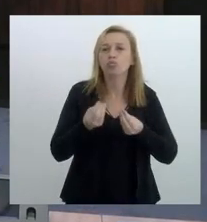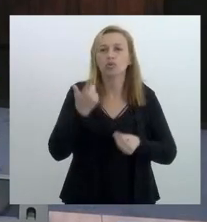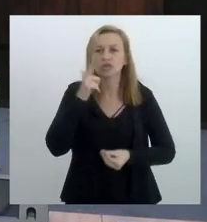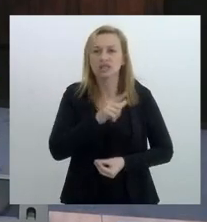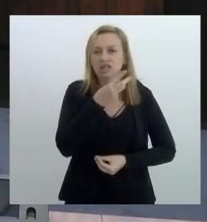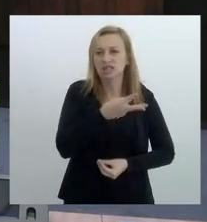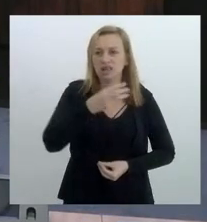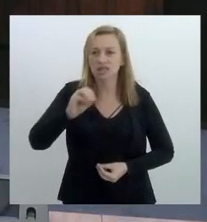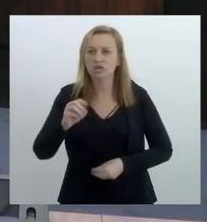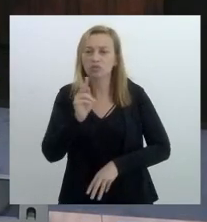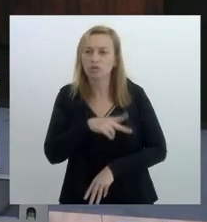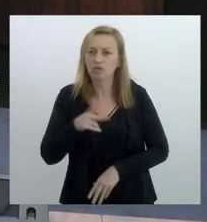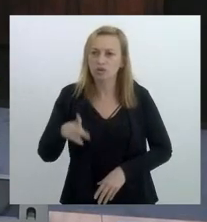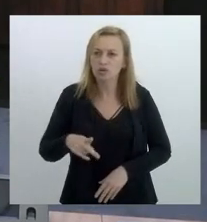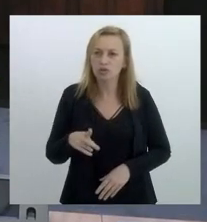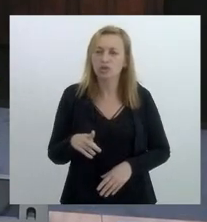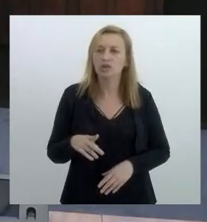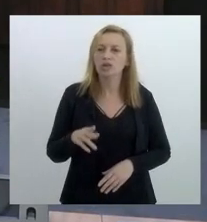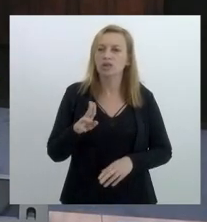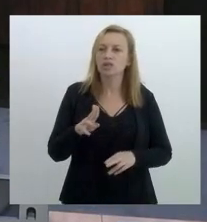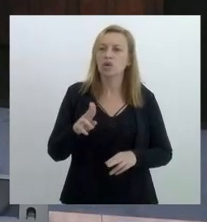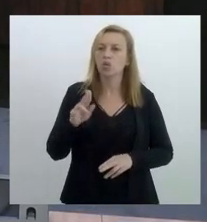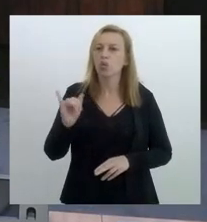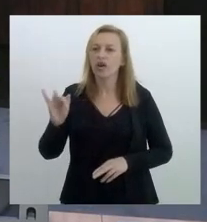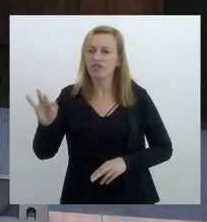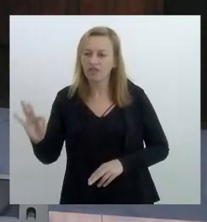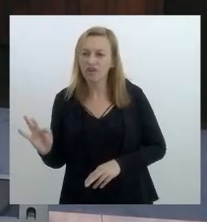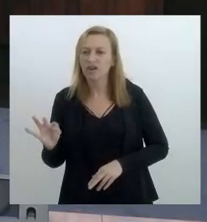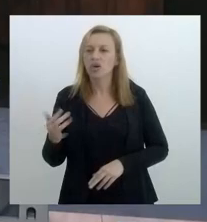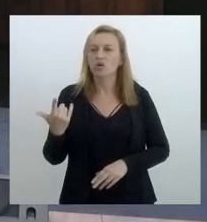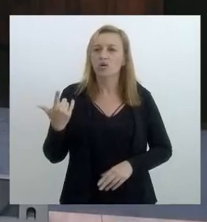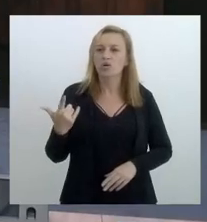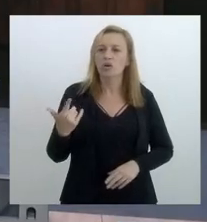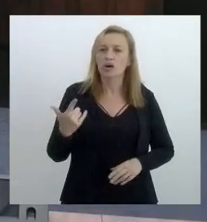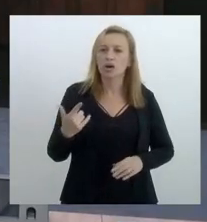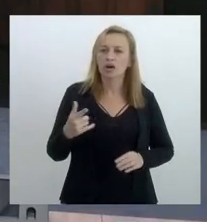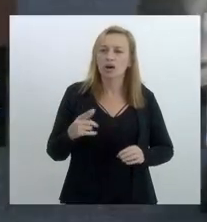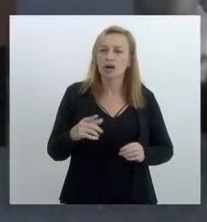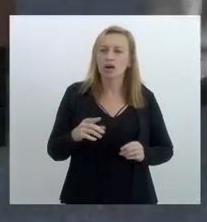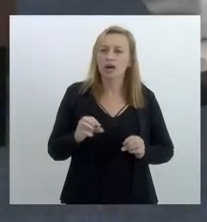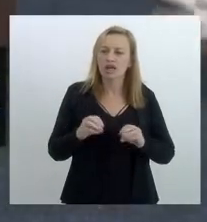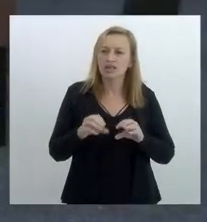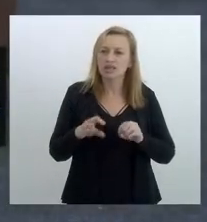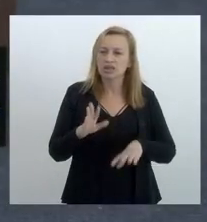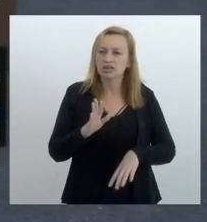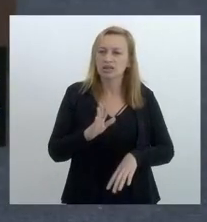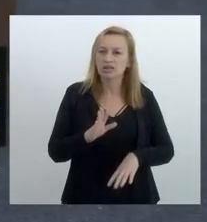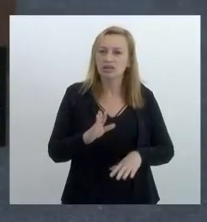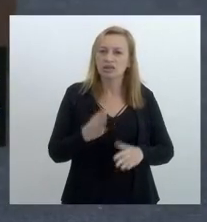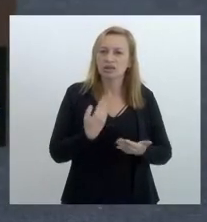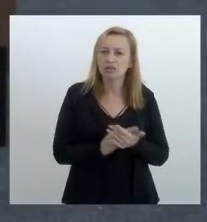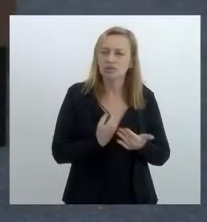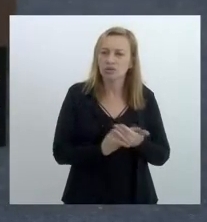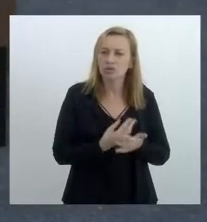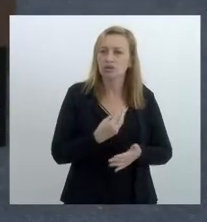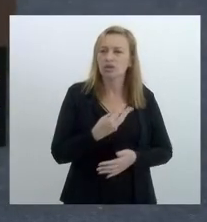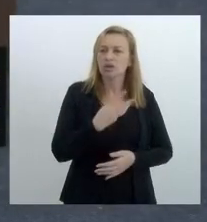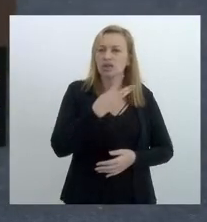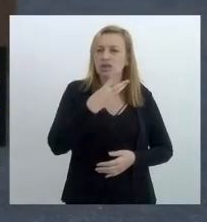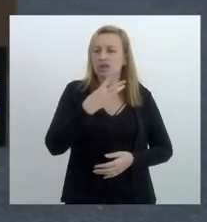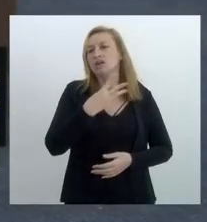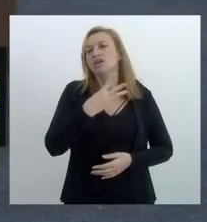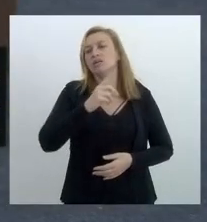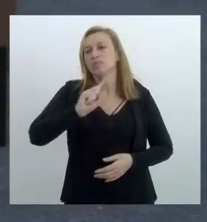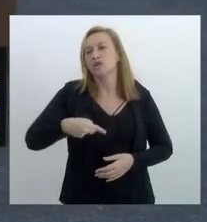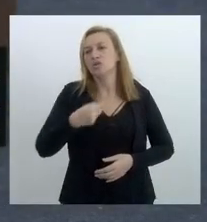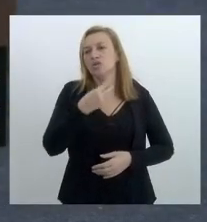300 professores, no caso da UENF, atendam a mais de 1.500 projetos de pesquisa? Como